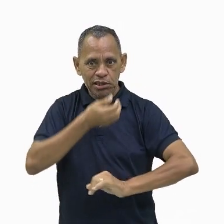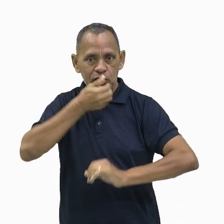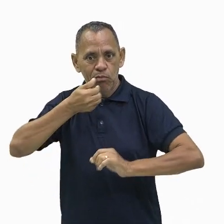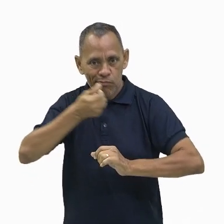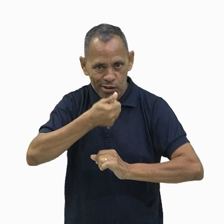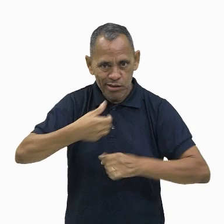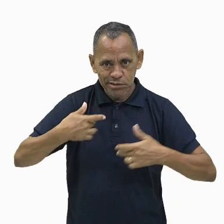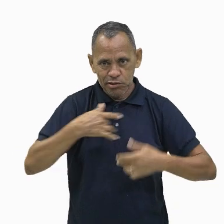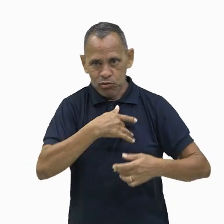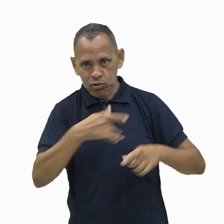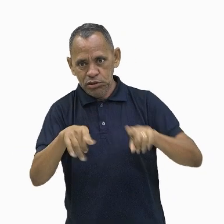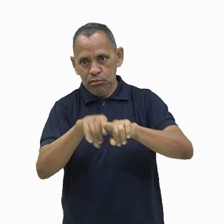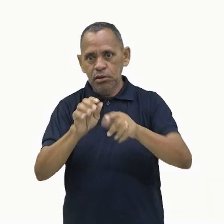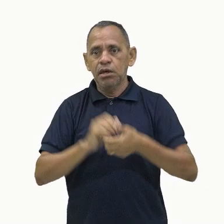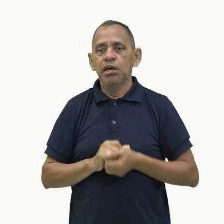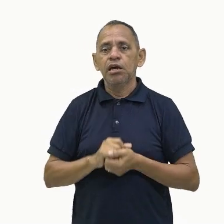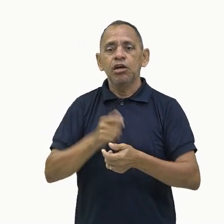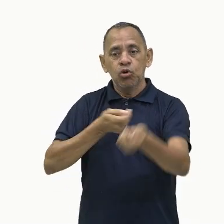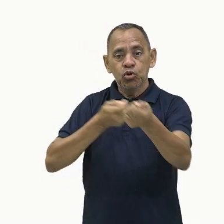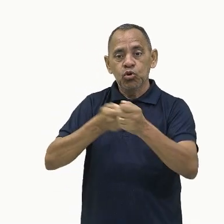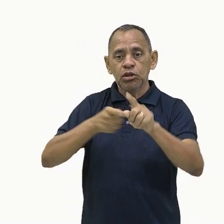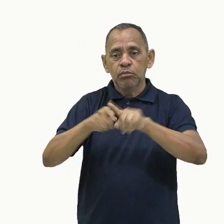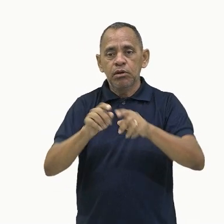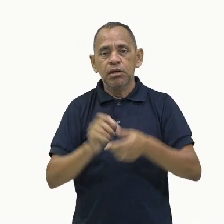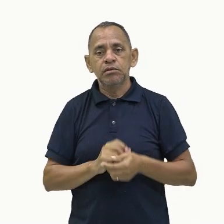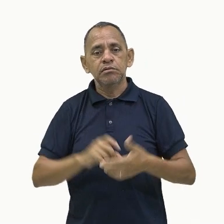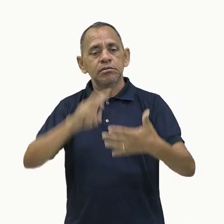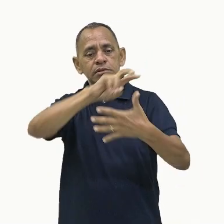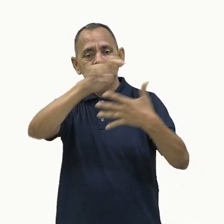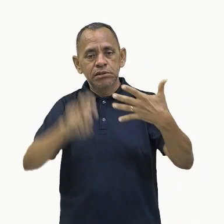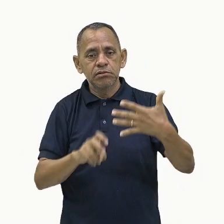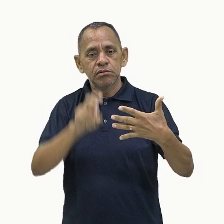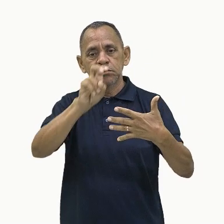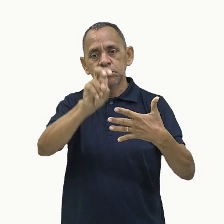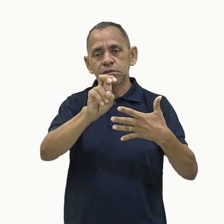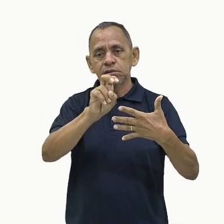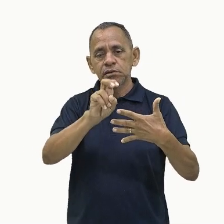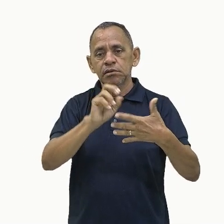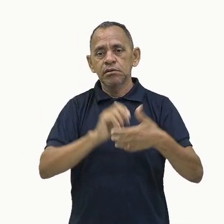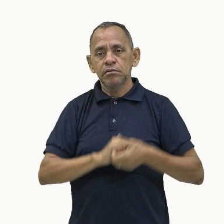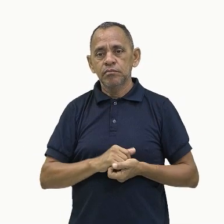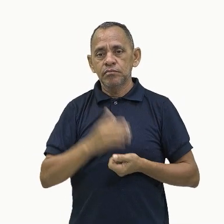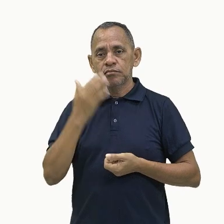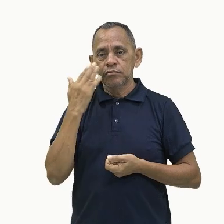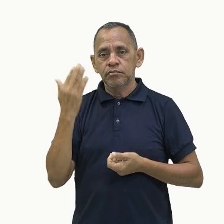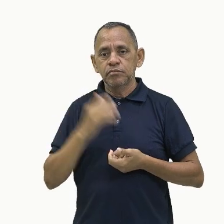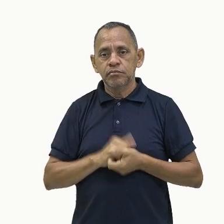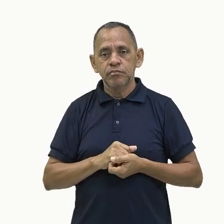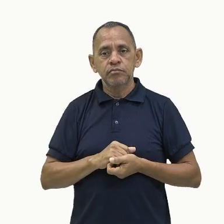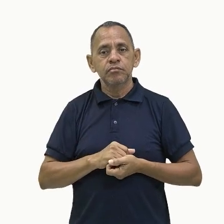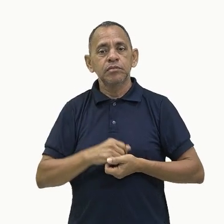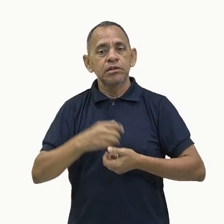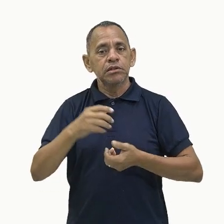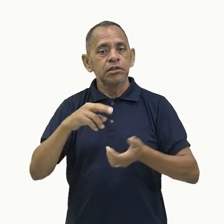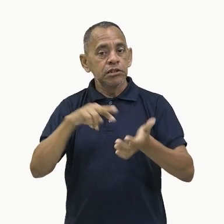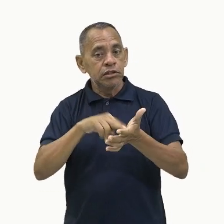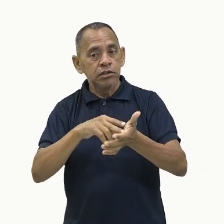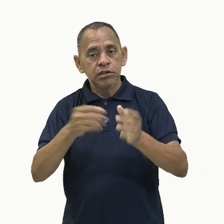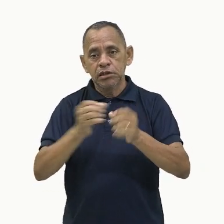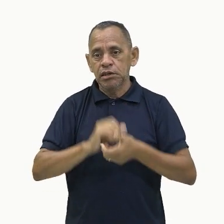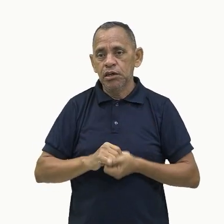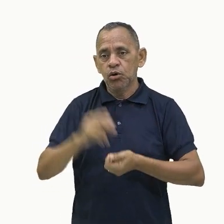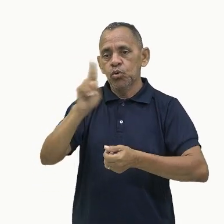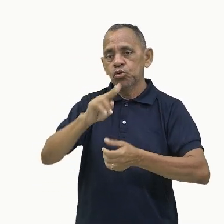estão representados aí, então, os 5Ss pela palavra 1, seiri, que é o senso de utilização, onde é